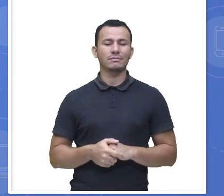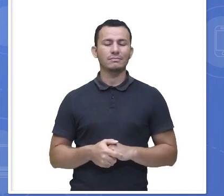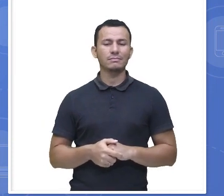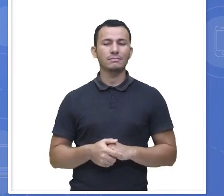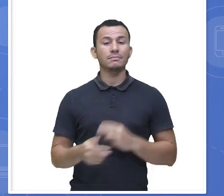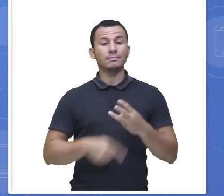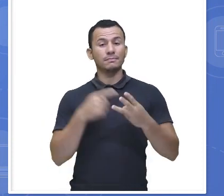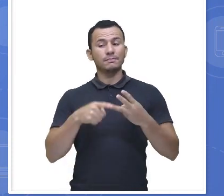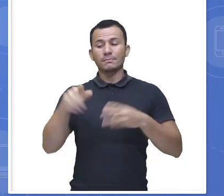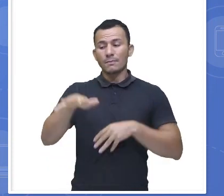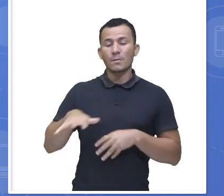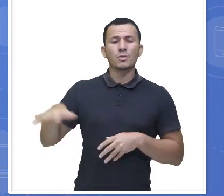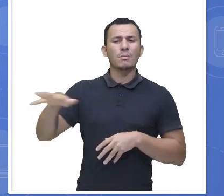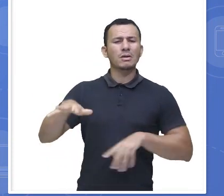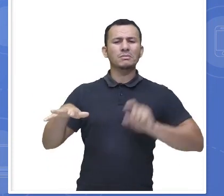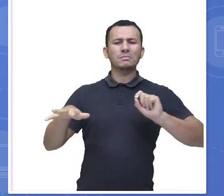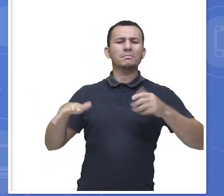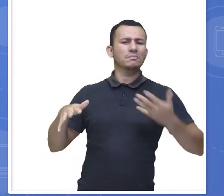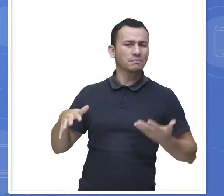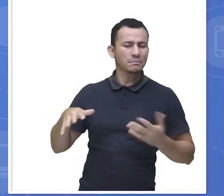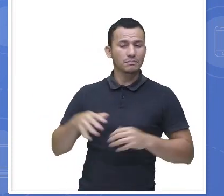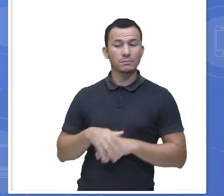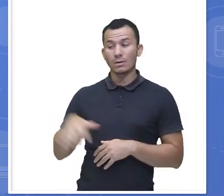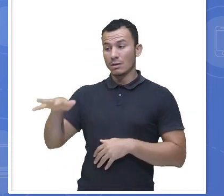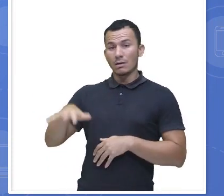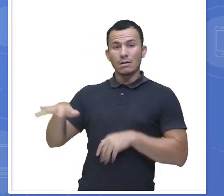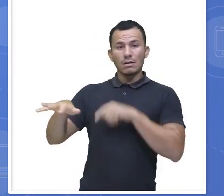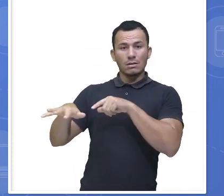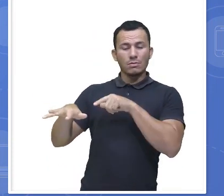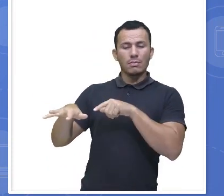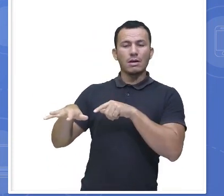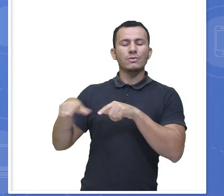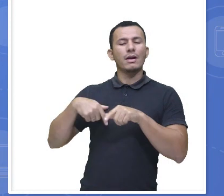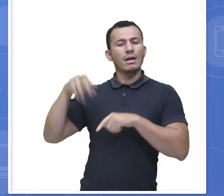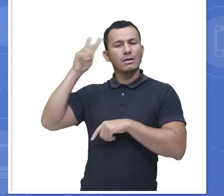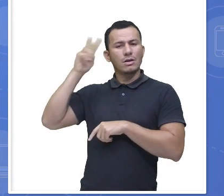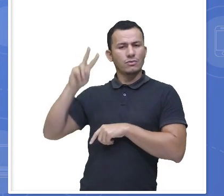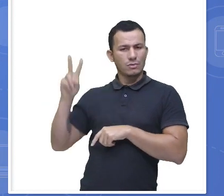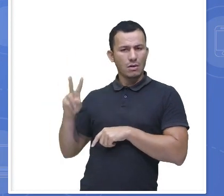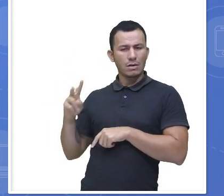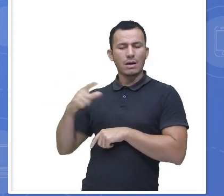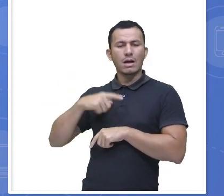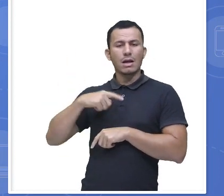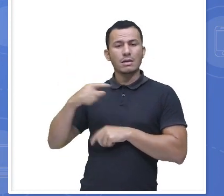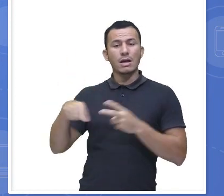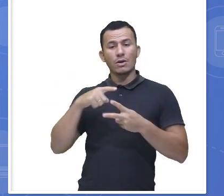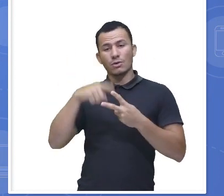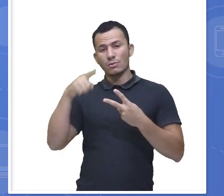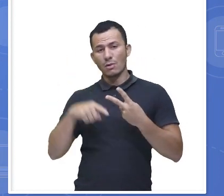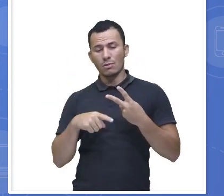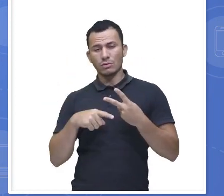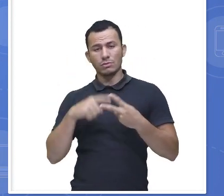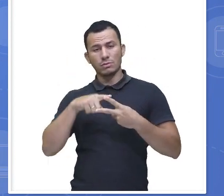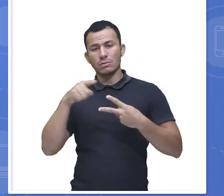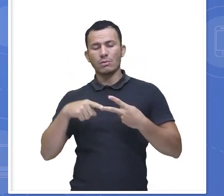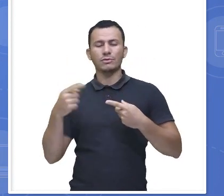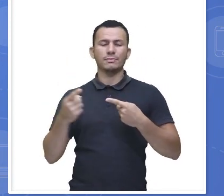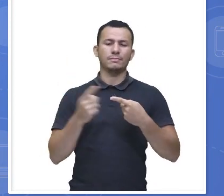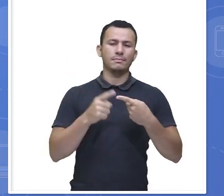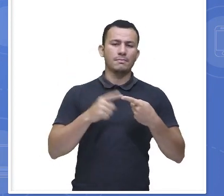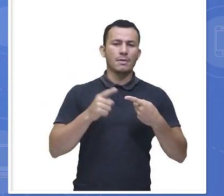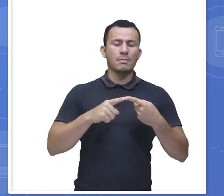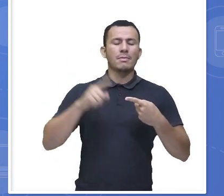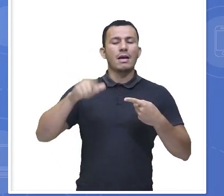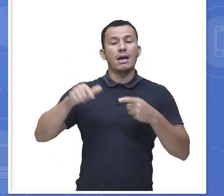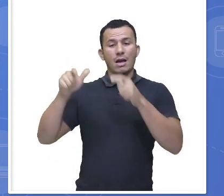temos o espaço, que é o espaço, ou espaços. Na nossa história nós tivemos você observou dois espaços. O primeiro, onde ele